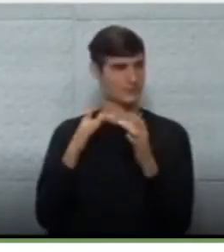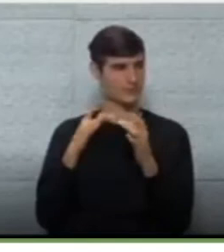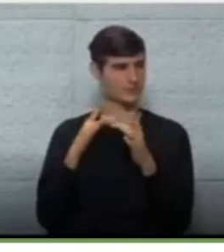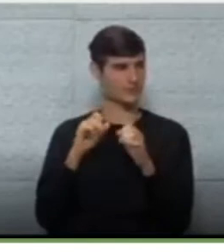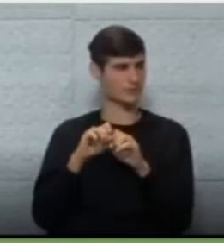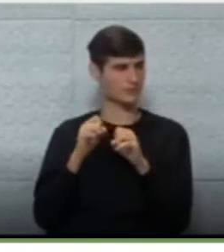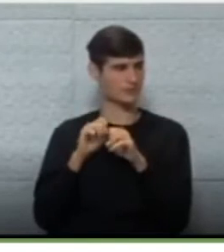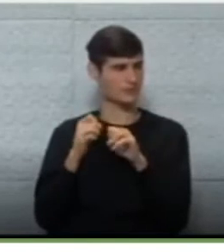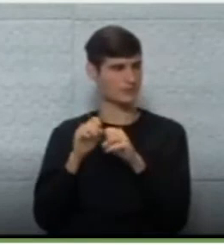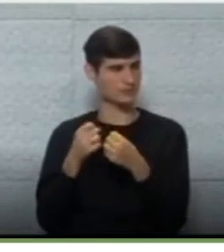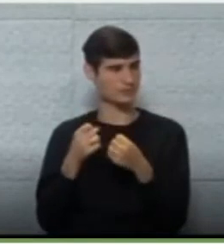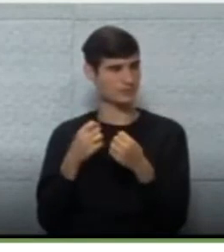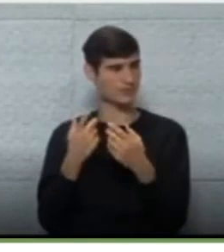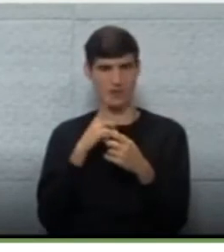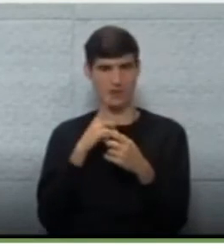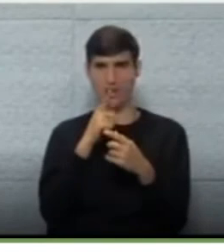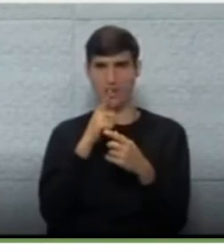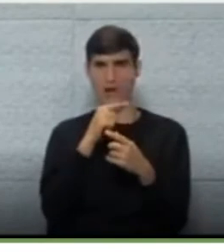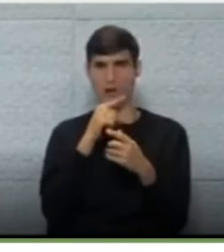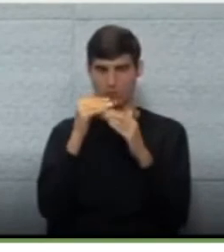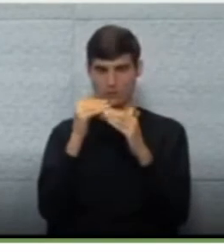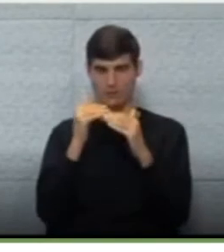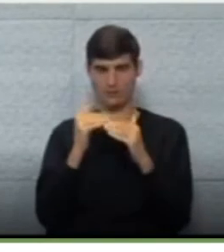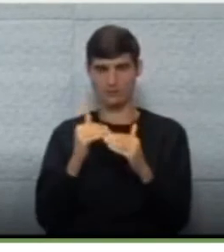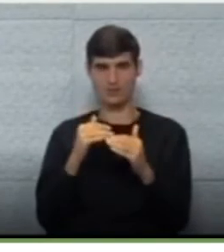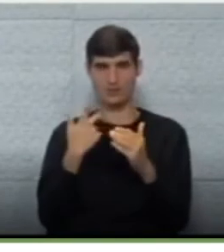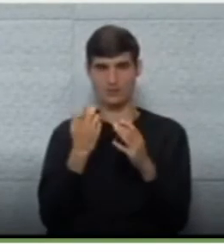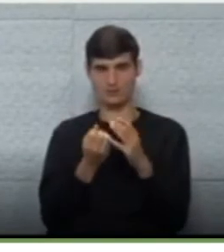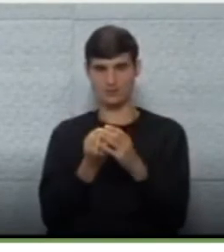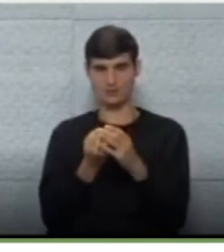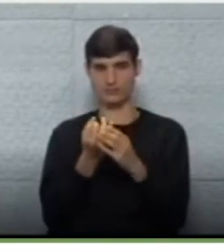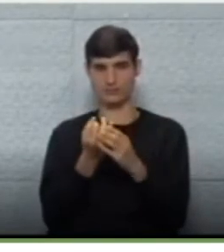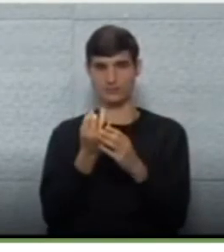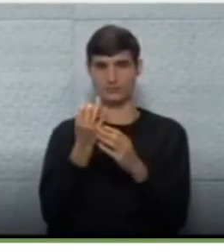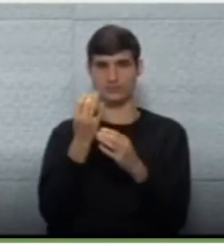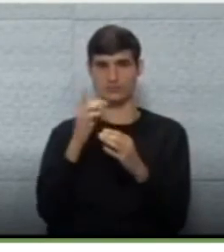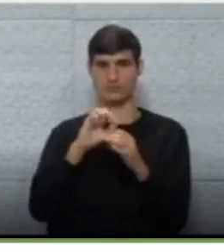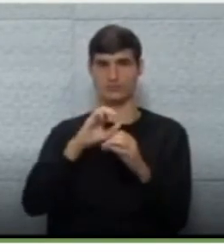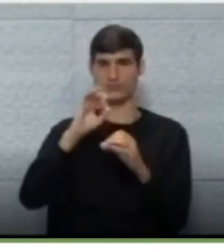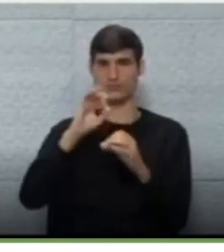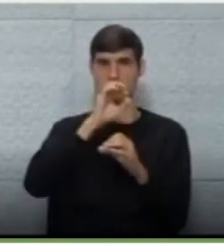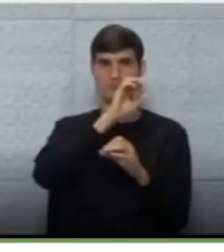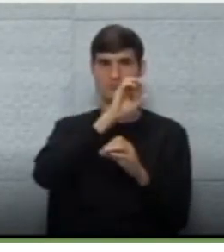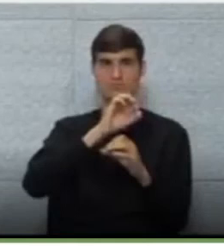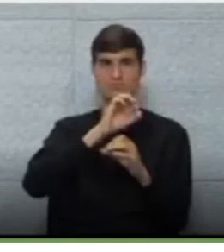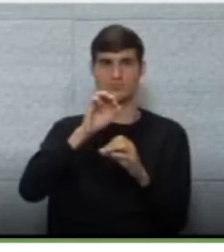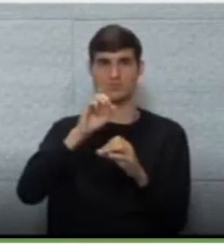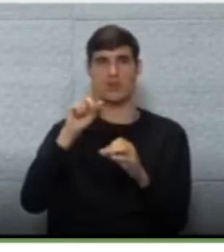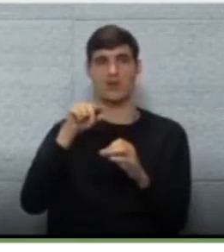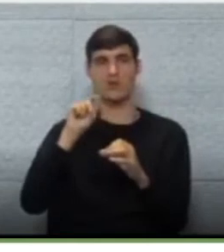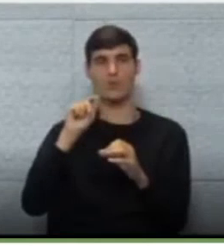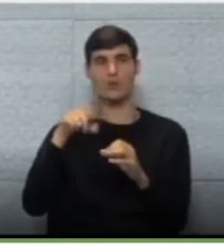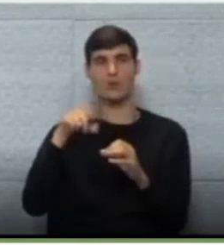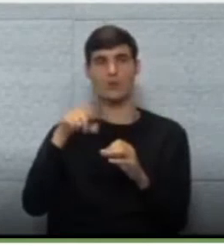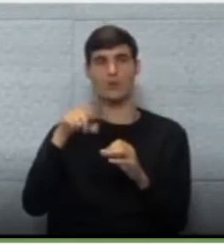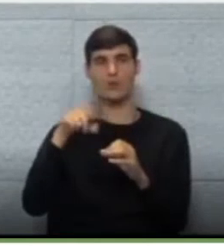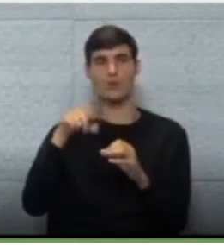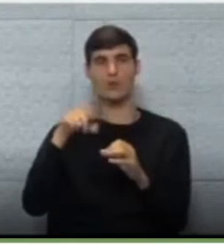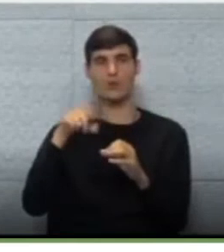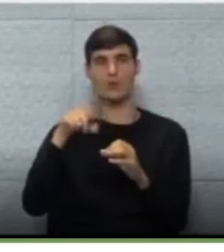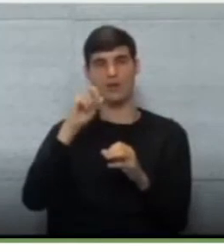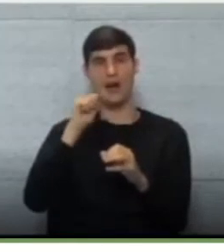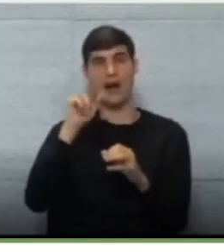oxigenada, formando água e liberando oxigênio, liberando O2. Tá? Então, esse procedimento é